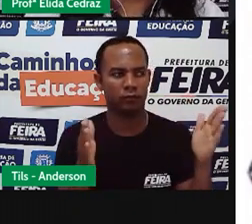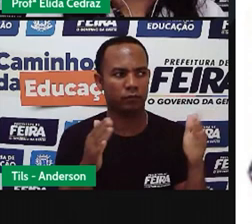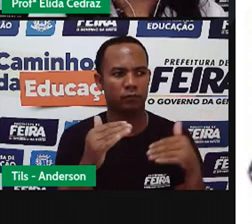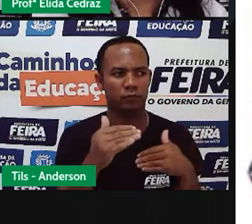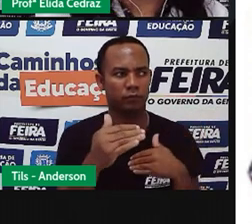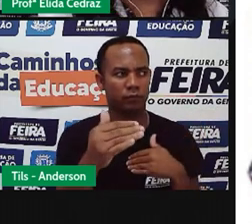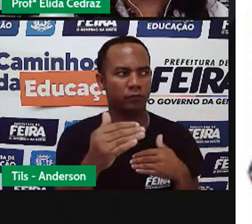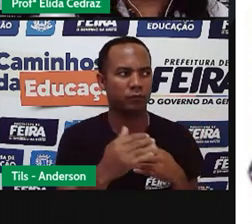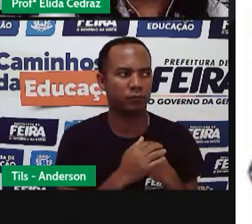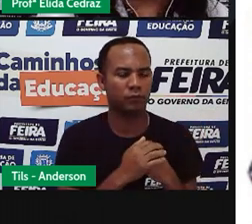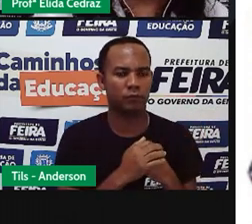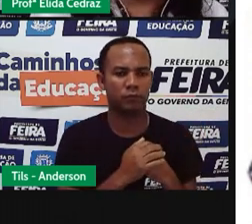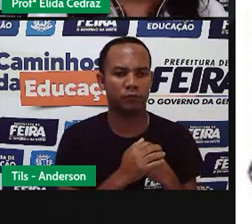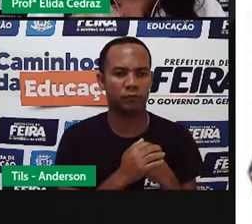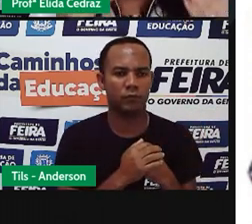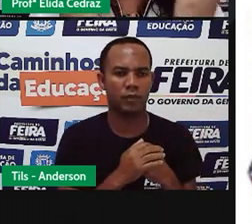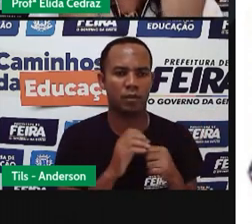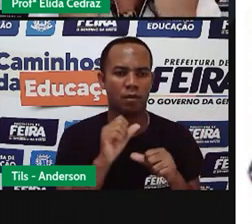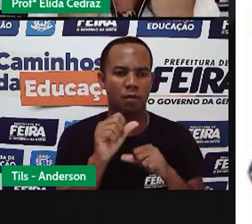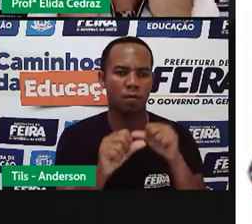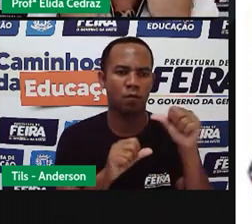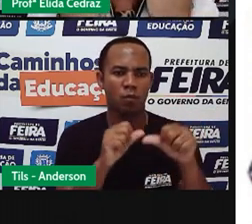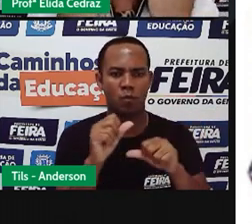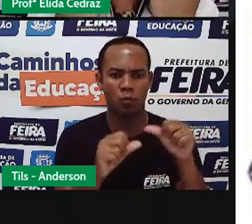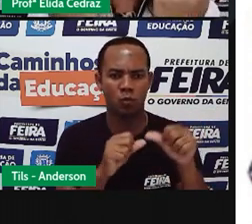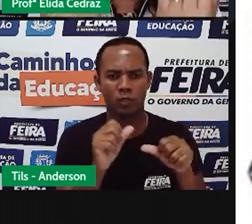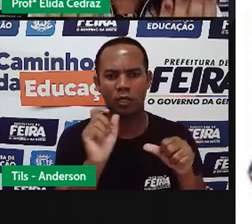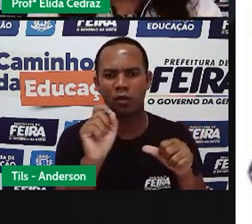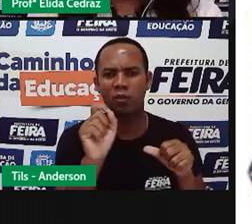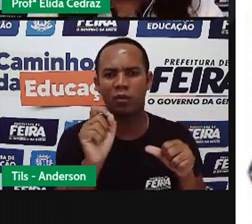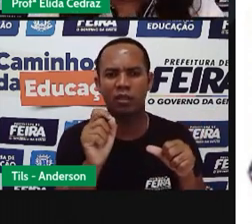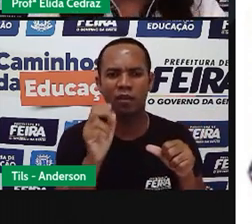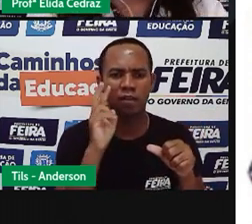largura, muda a forma como